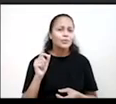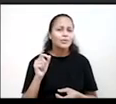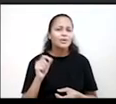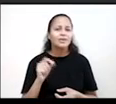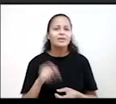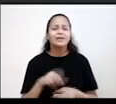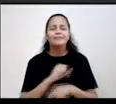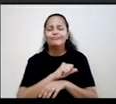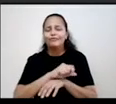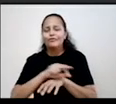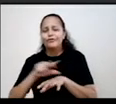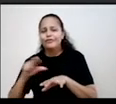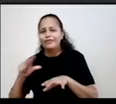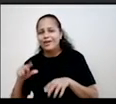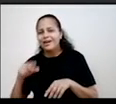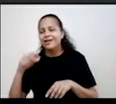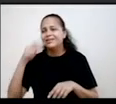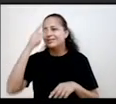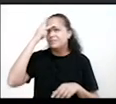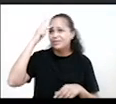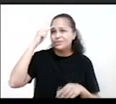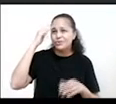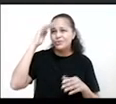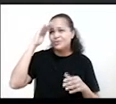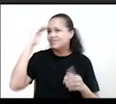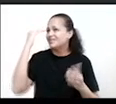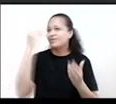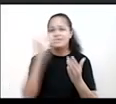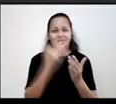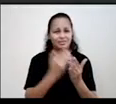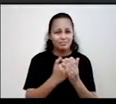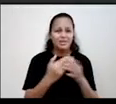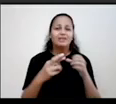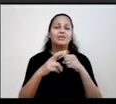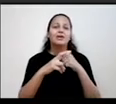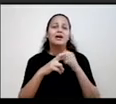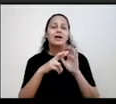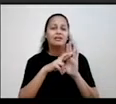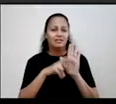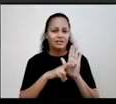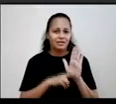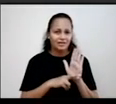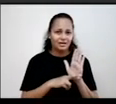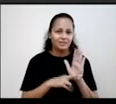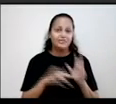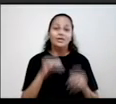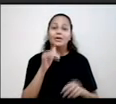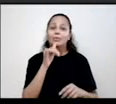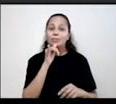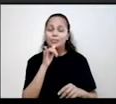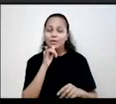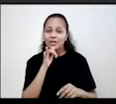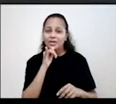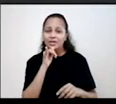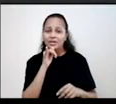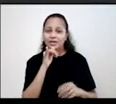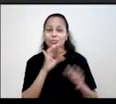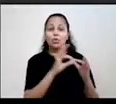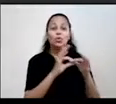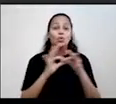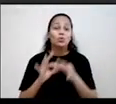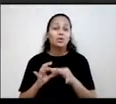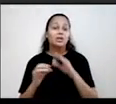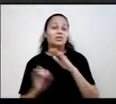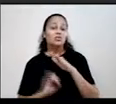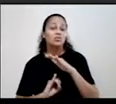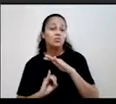muitas pessoas não respeitam, né, essas regras de concordância. Se for, por exemplo, num contexto informal, até que isso não gera problema. Você